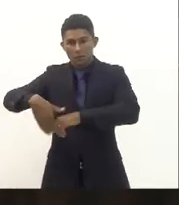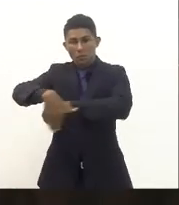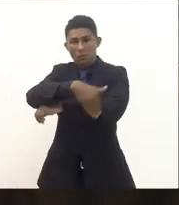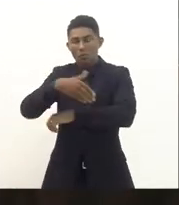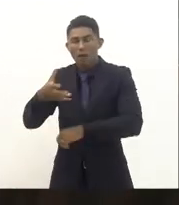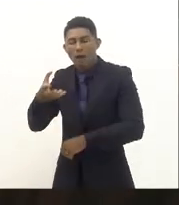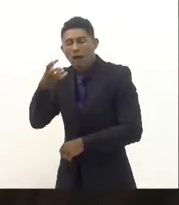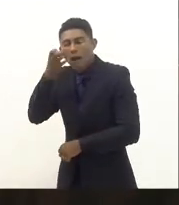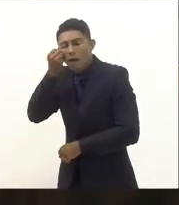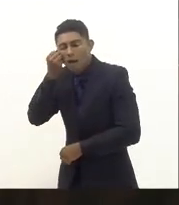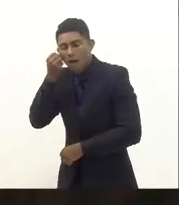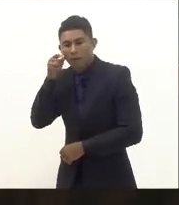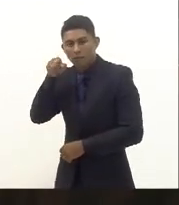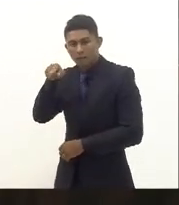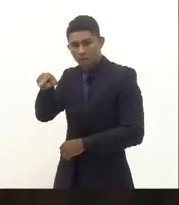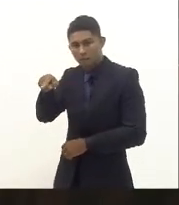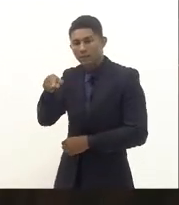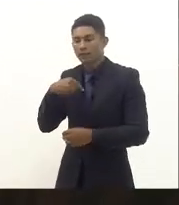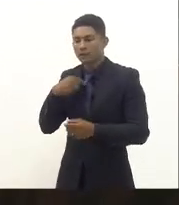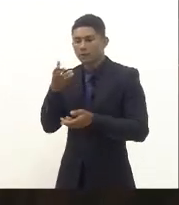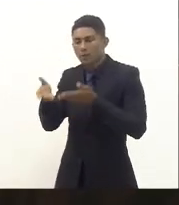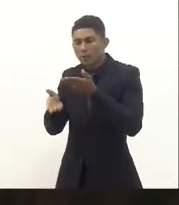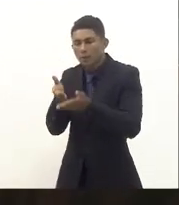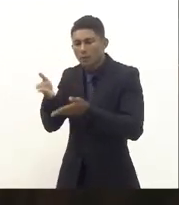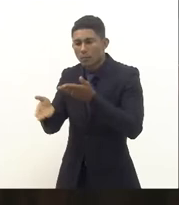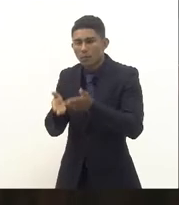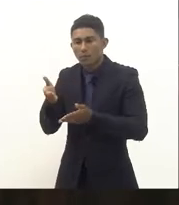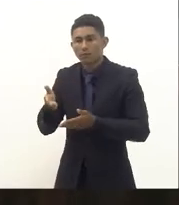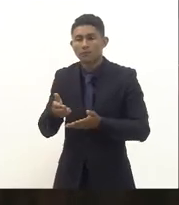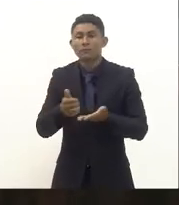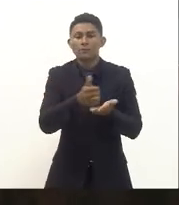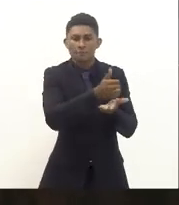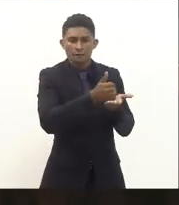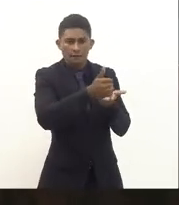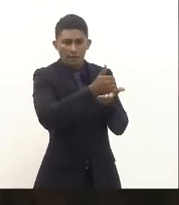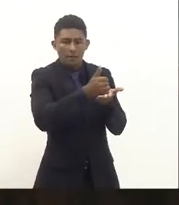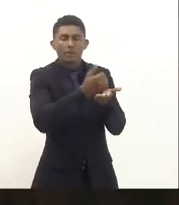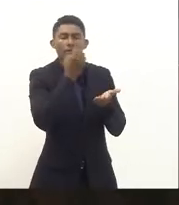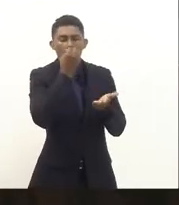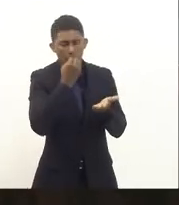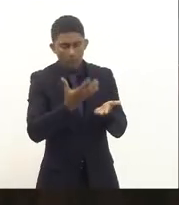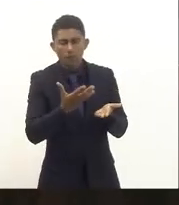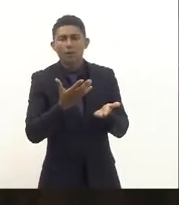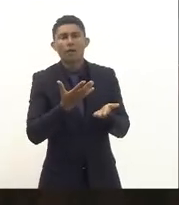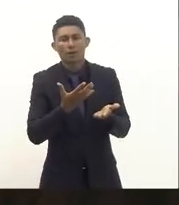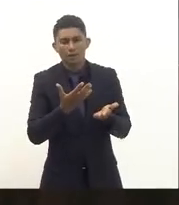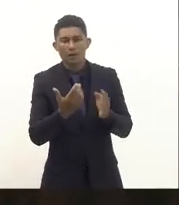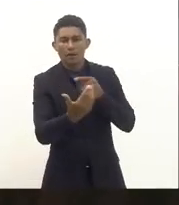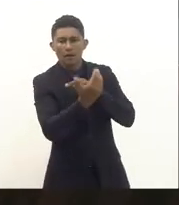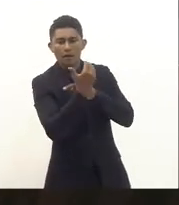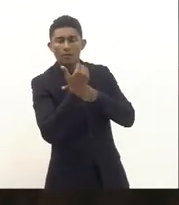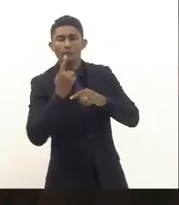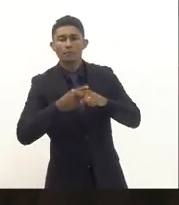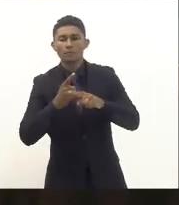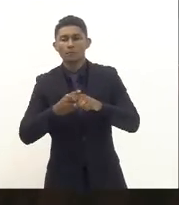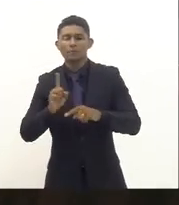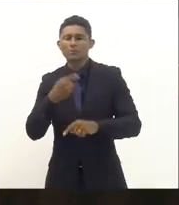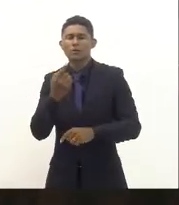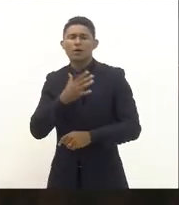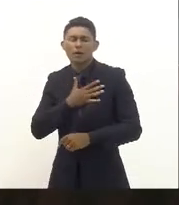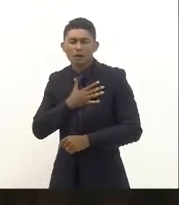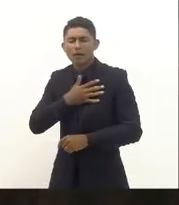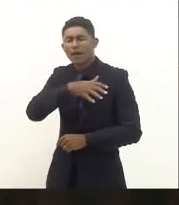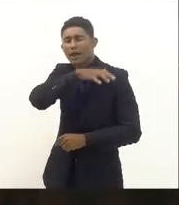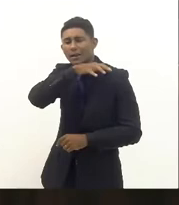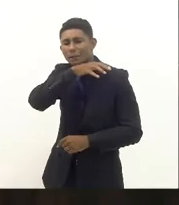e eu pego os bichinhos para cuidar e essa farmácia vai ajudar muito porque a gente que gosta de bichinho que pega que